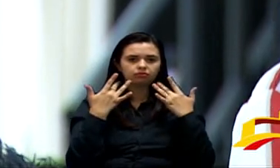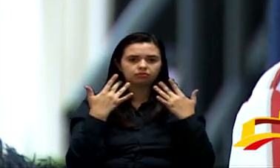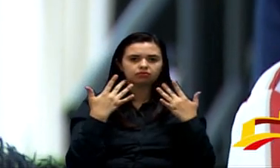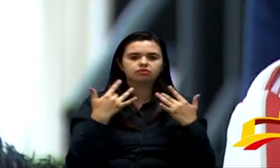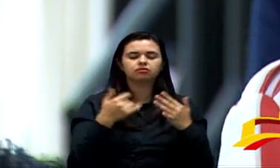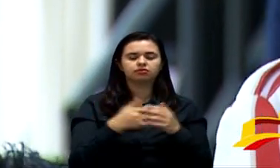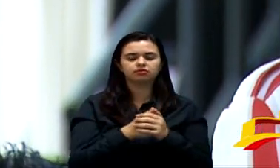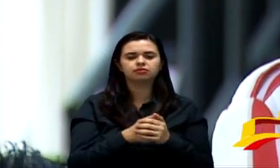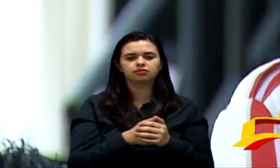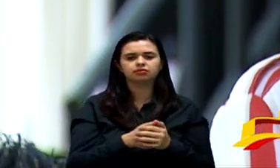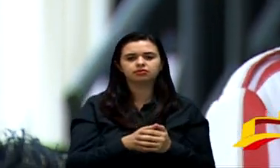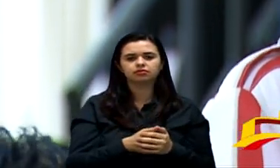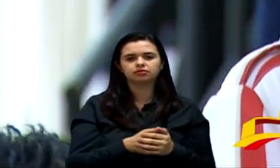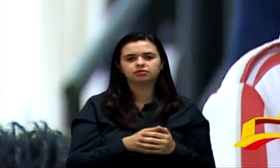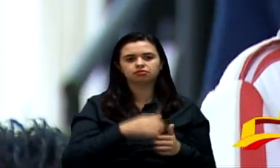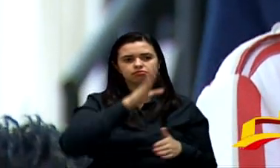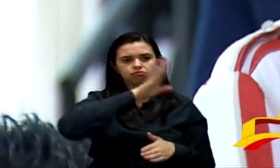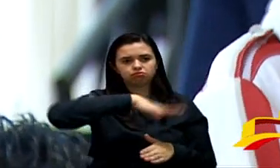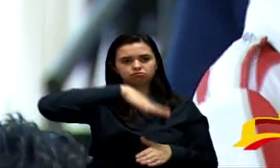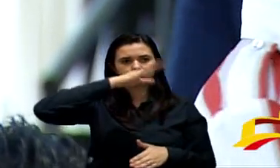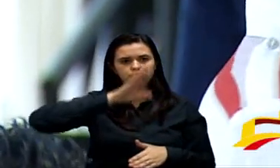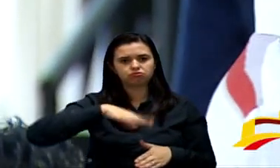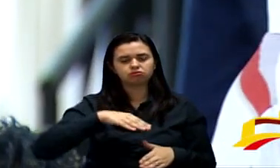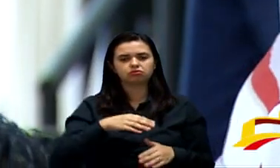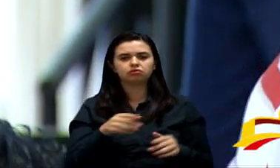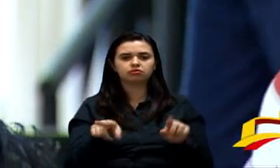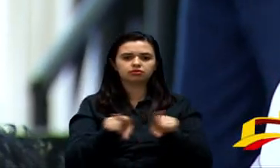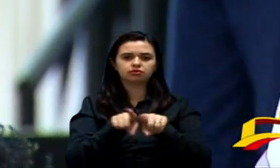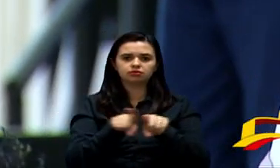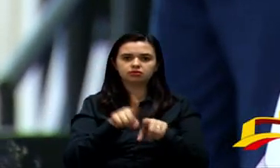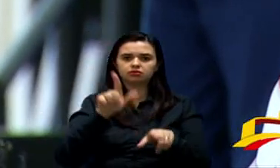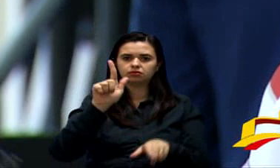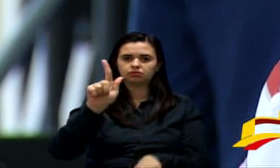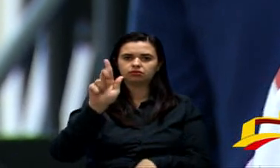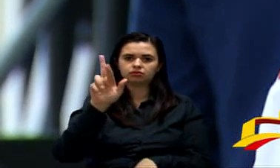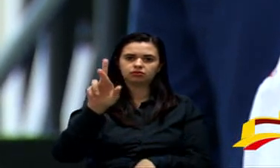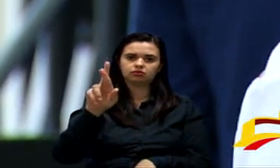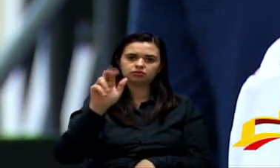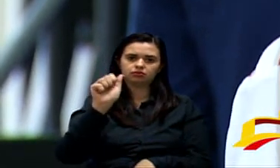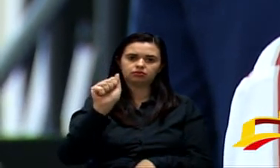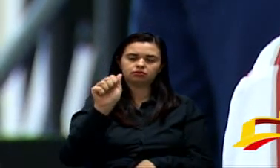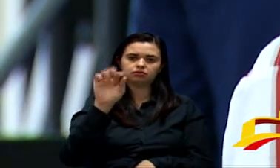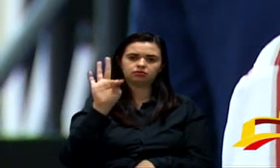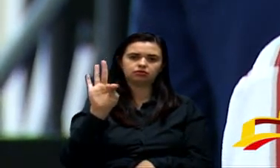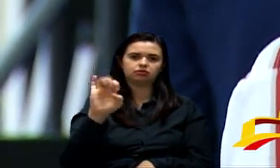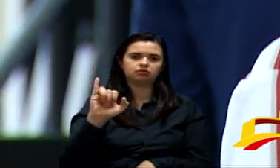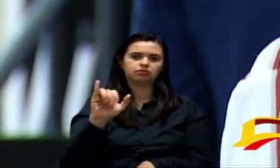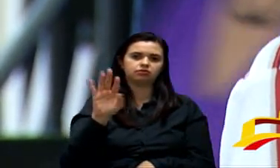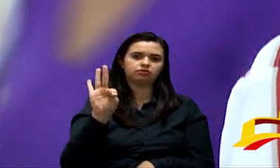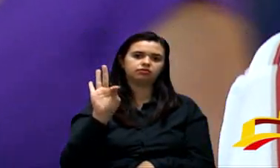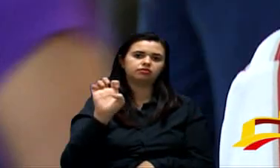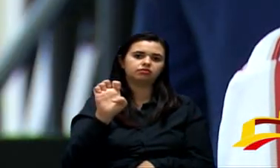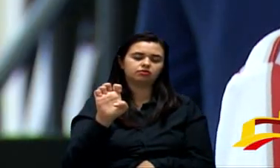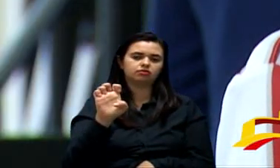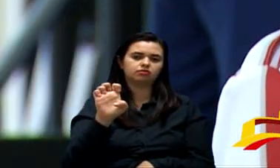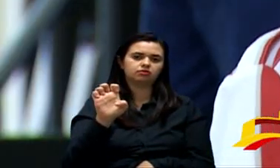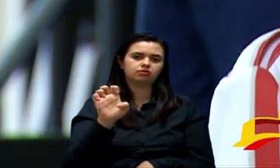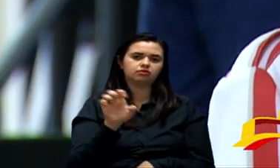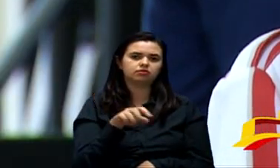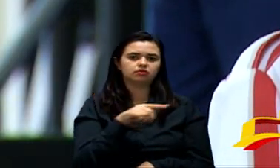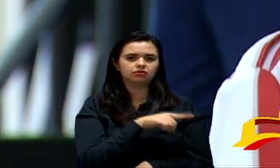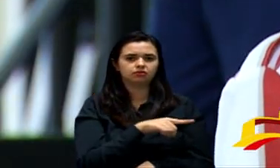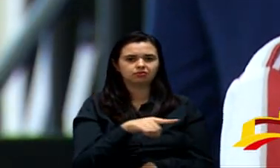né? Mas ele trouxe o grafite, que muitas vezes é marginalizado. Até então, o grafite